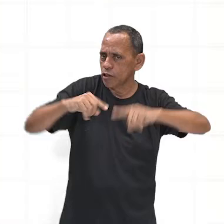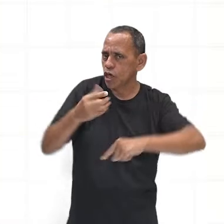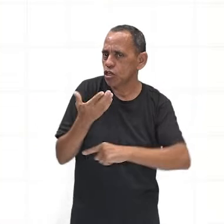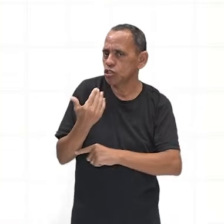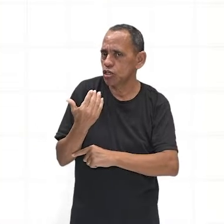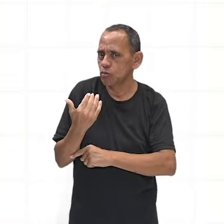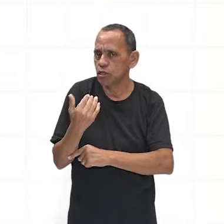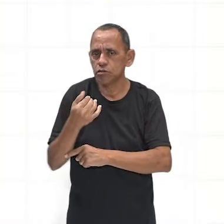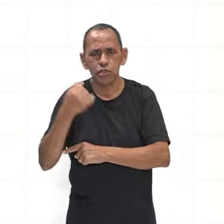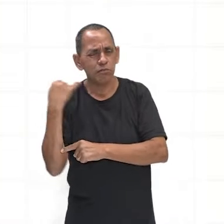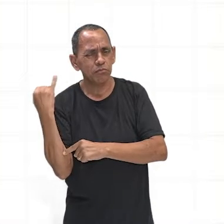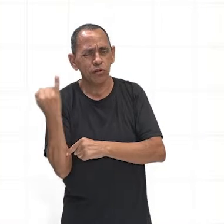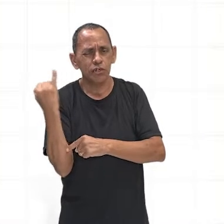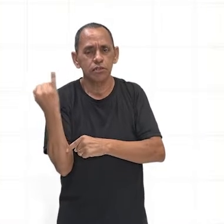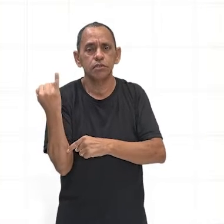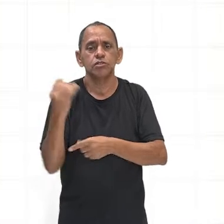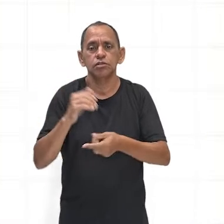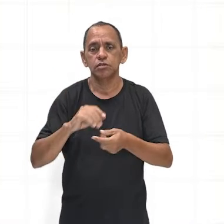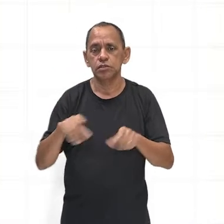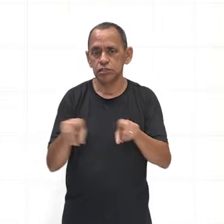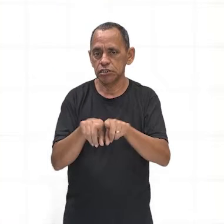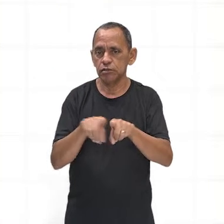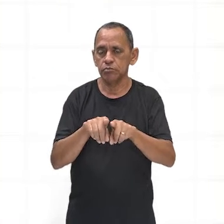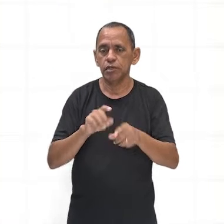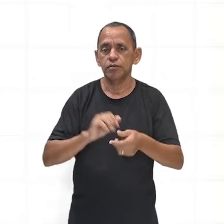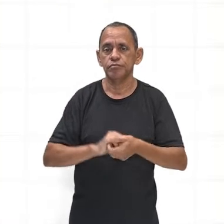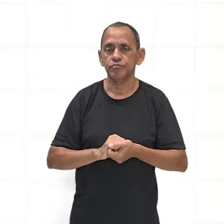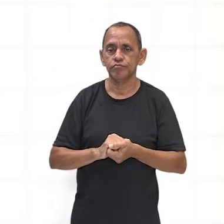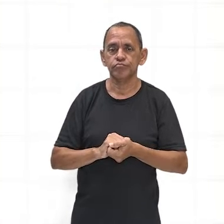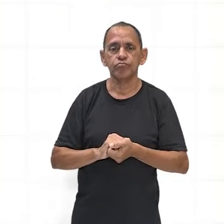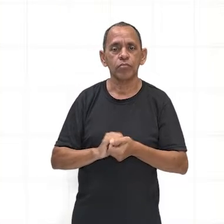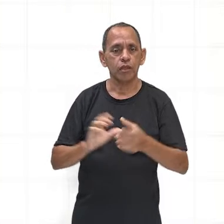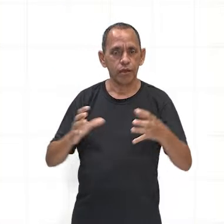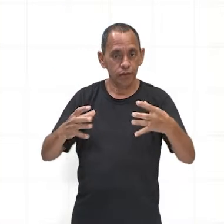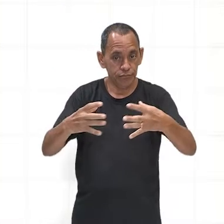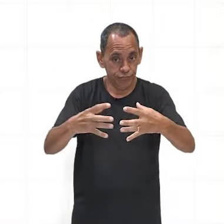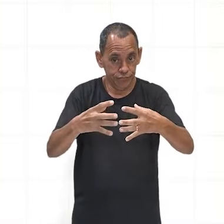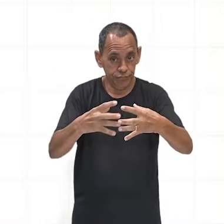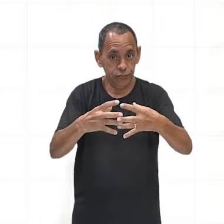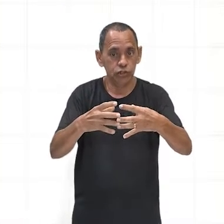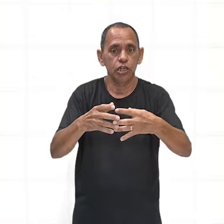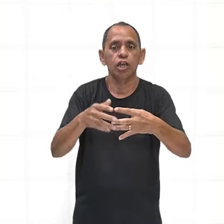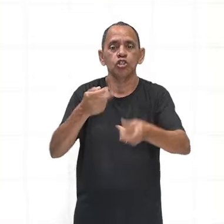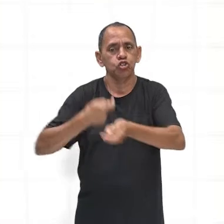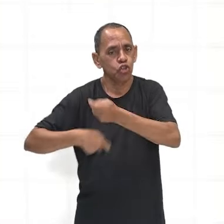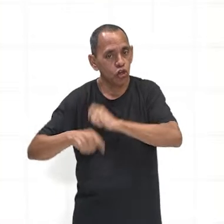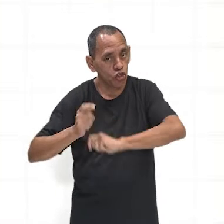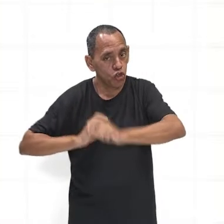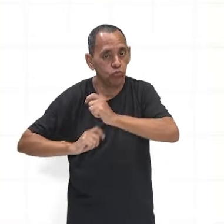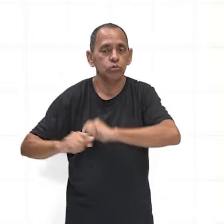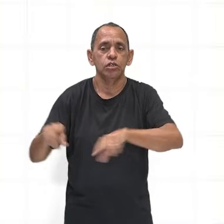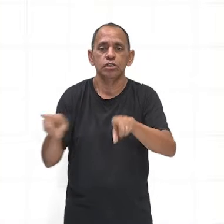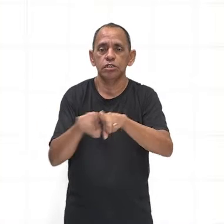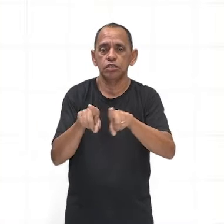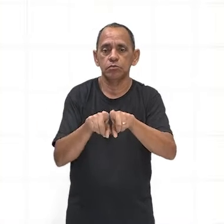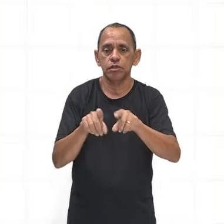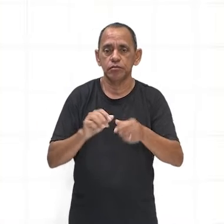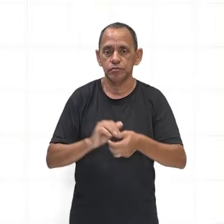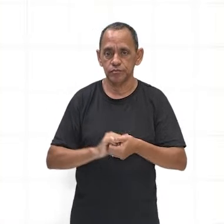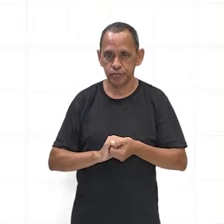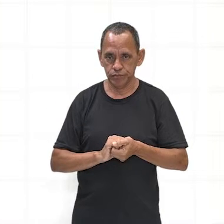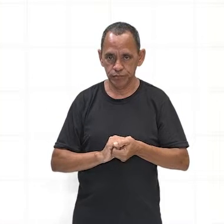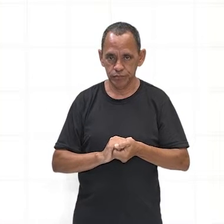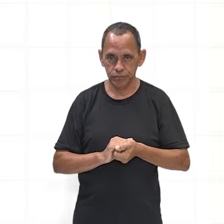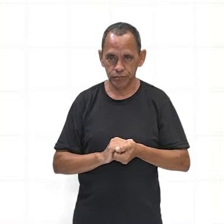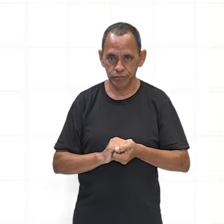muito importante, principalmente para as questões econômicas, tá? Olha só, as cidades maias,